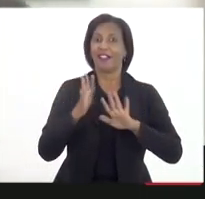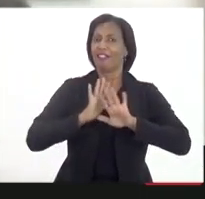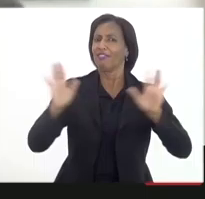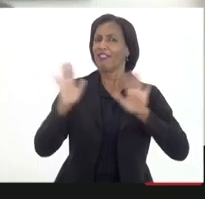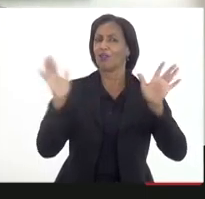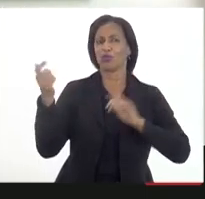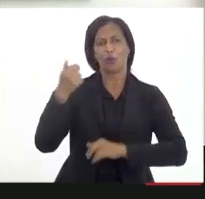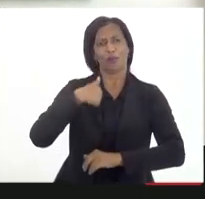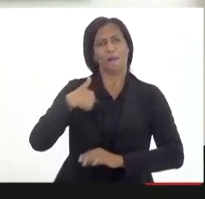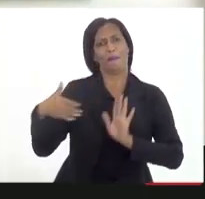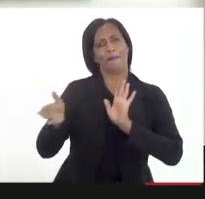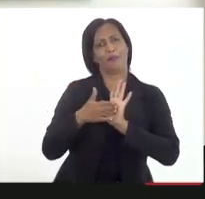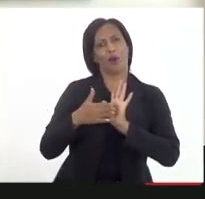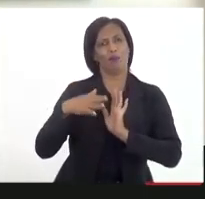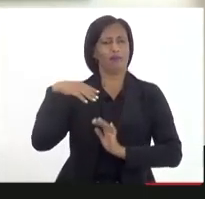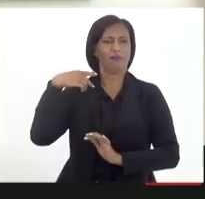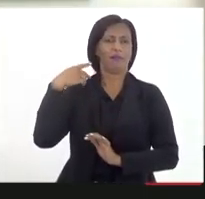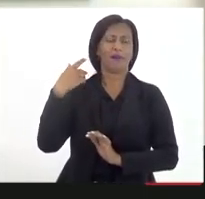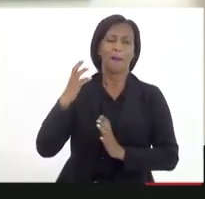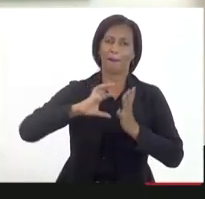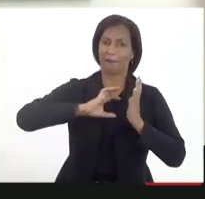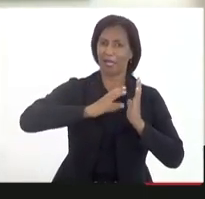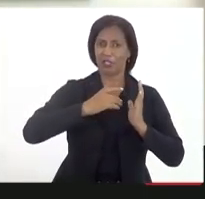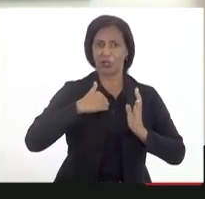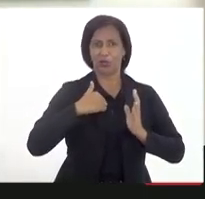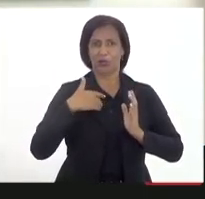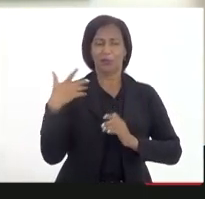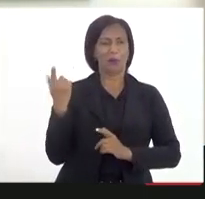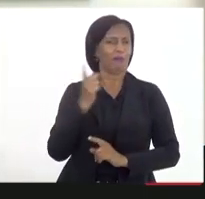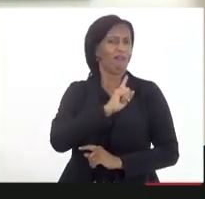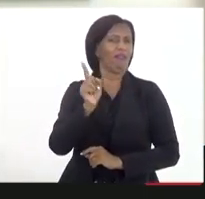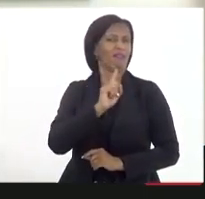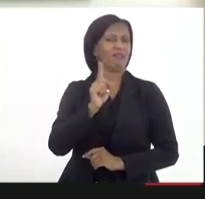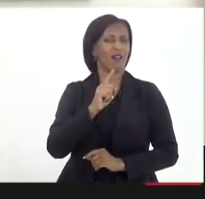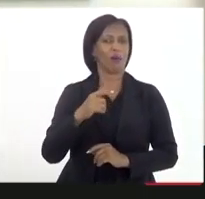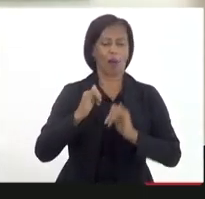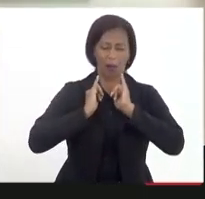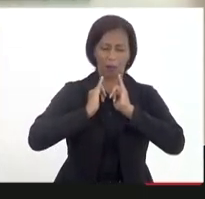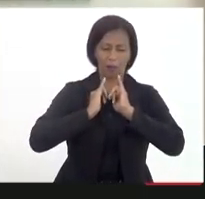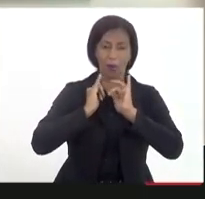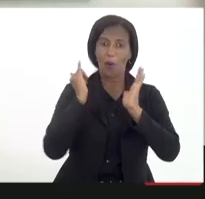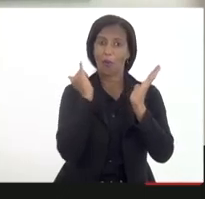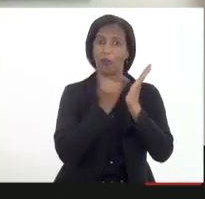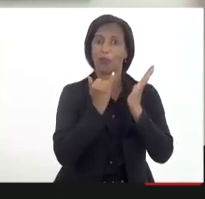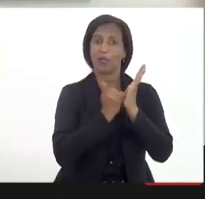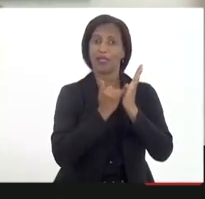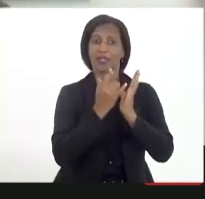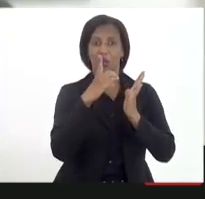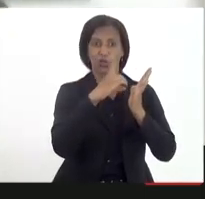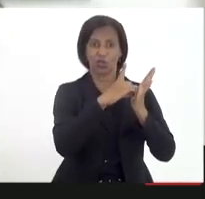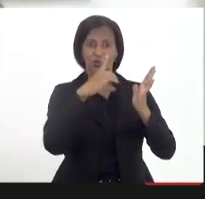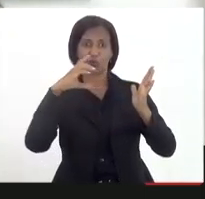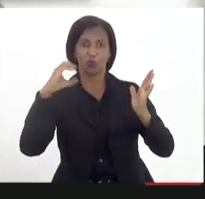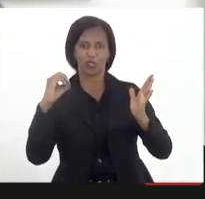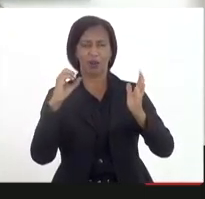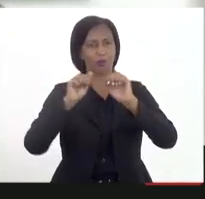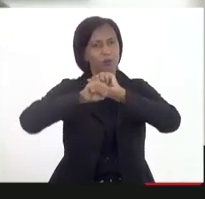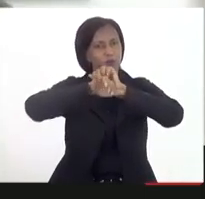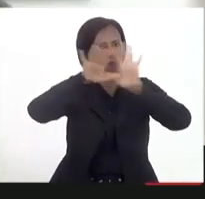ser uma bandeira do meu mandato mas como a própria convocação EA publicação no diário oficial deixou muito claro